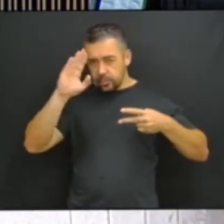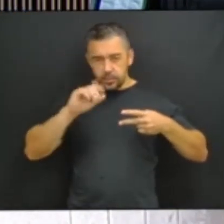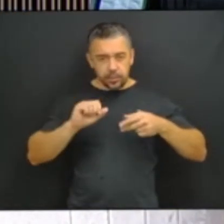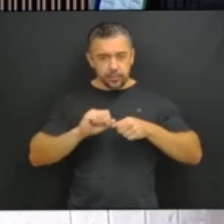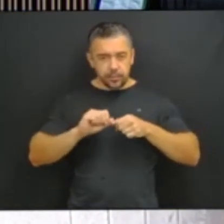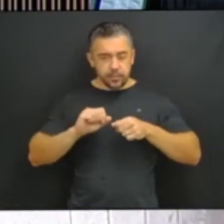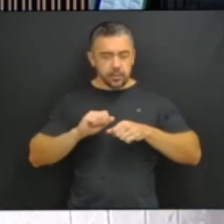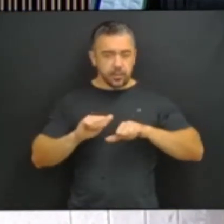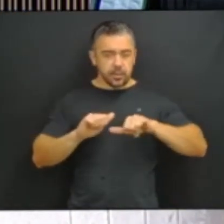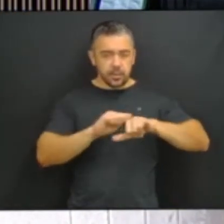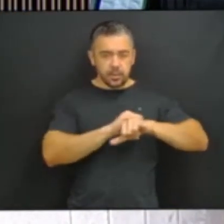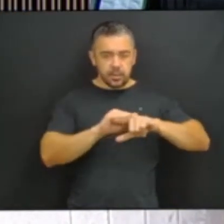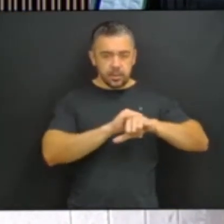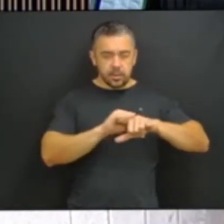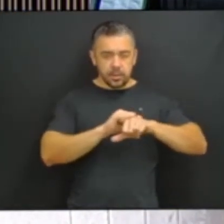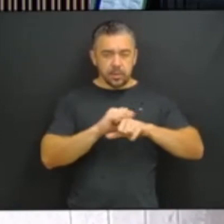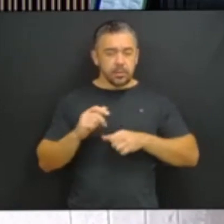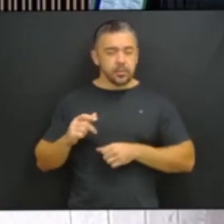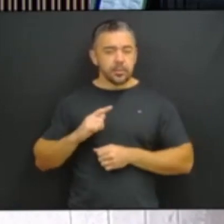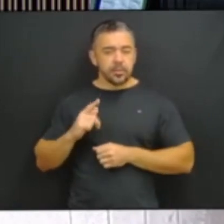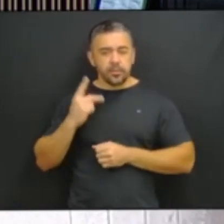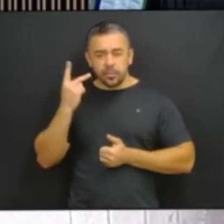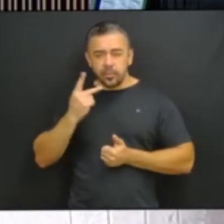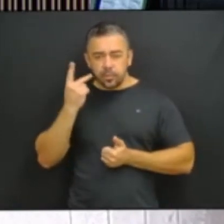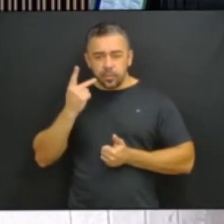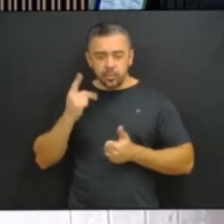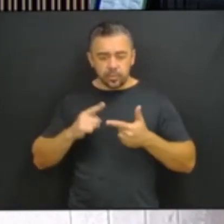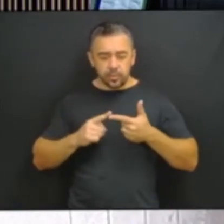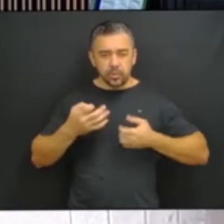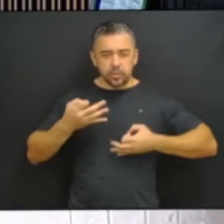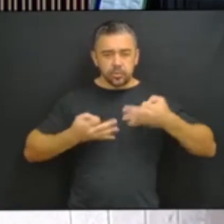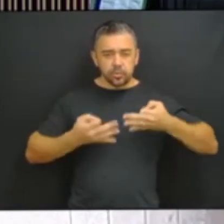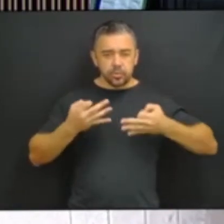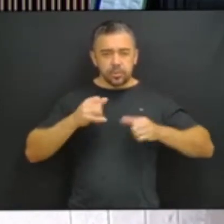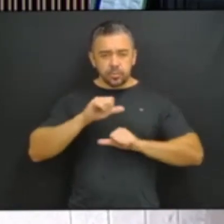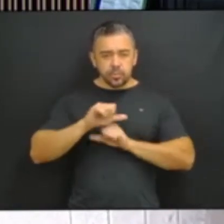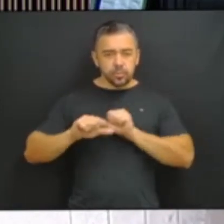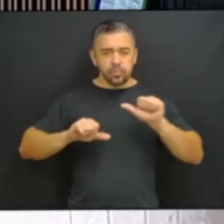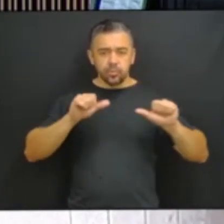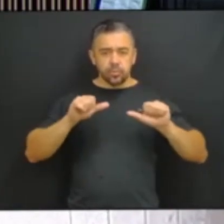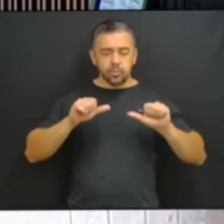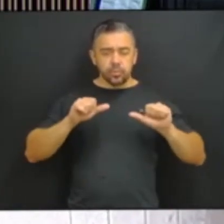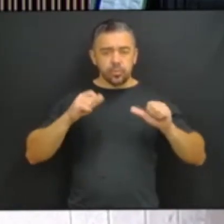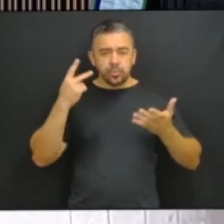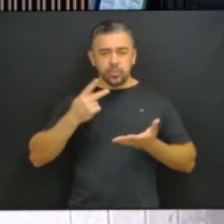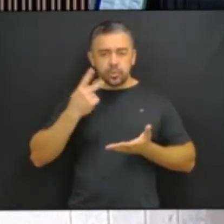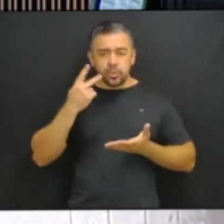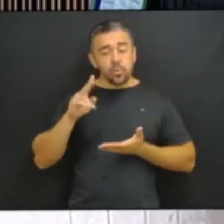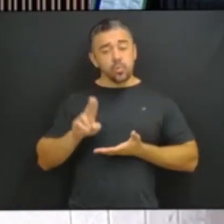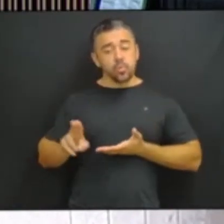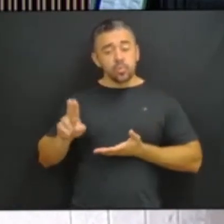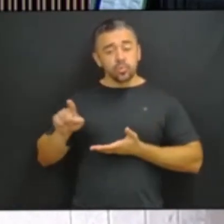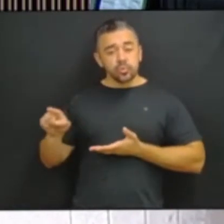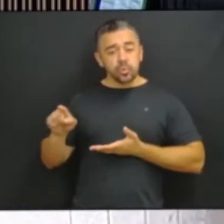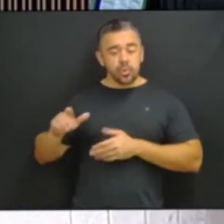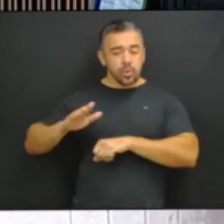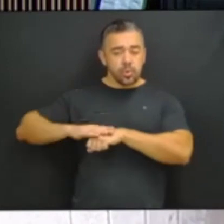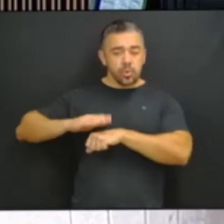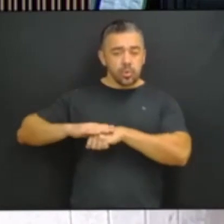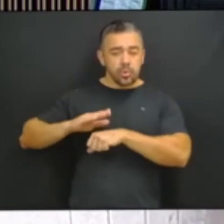o promotor e o juiz viraram políticos usaram a operação para fazer